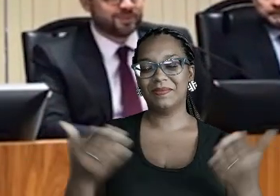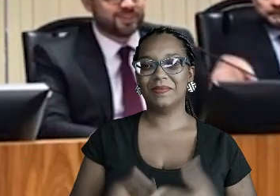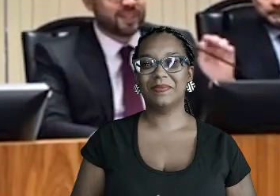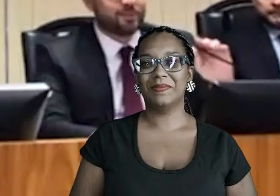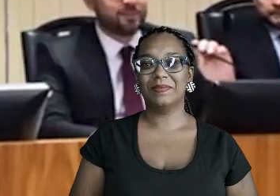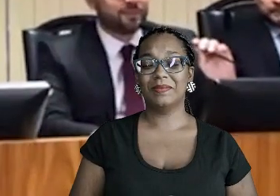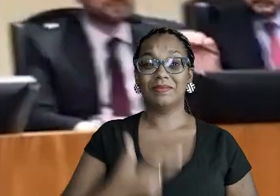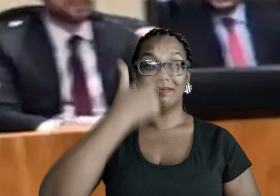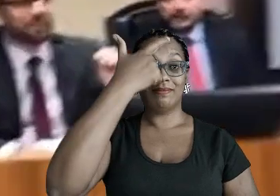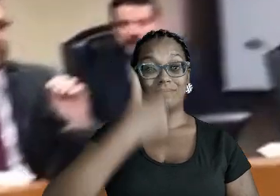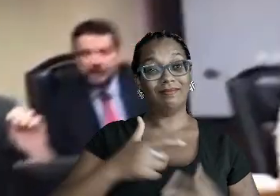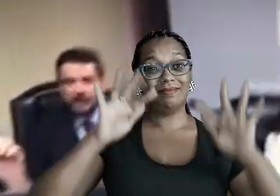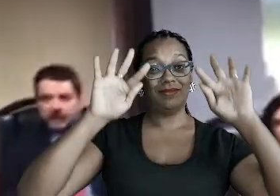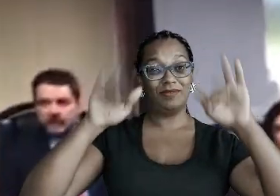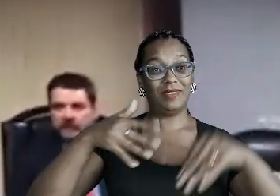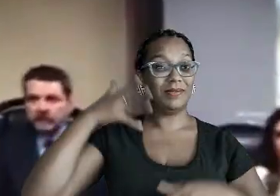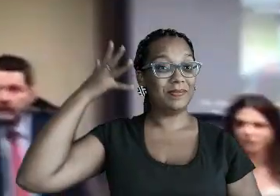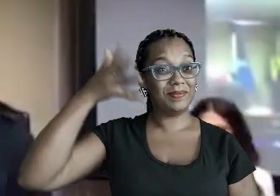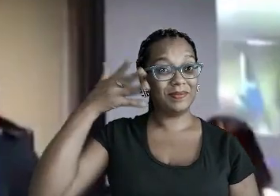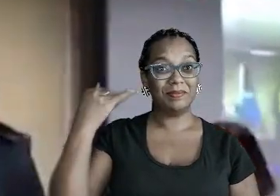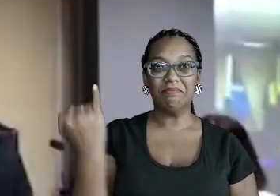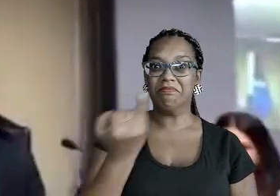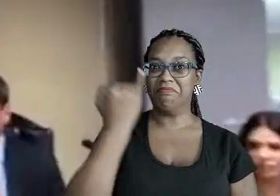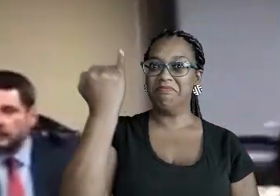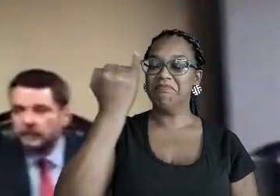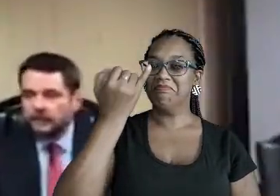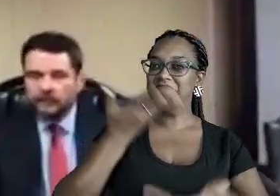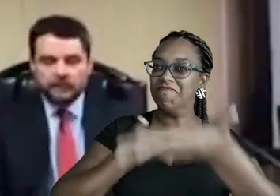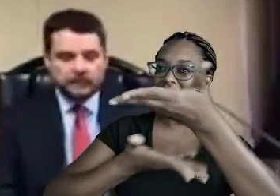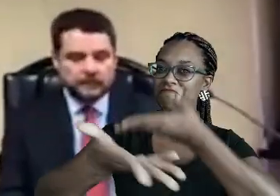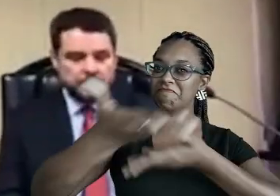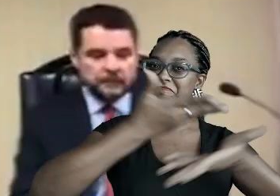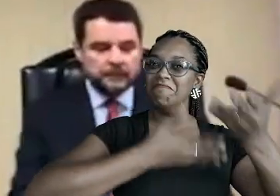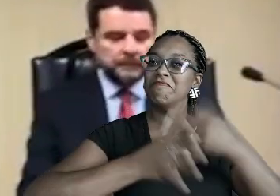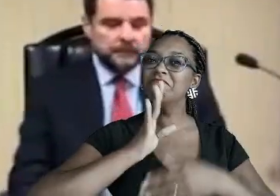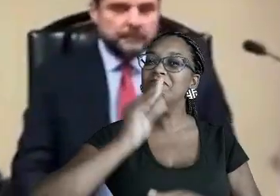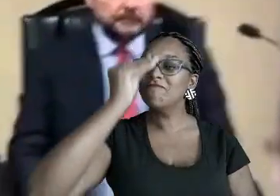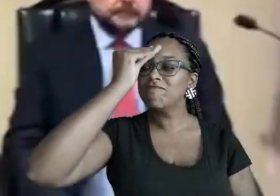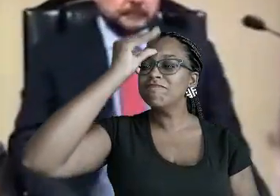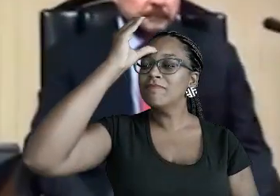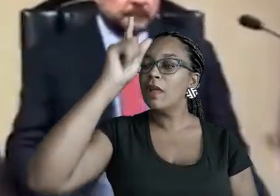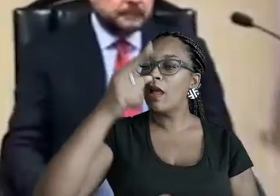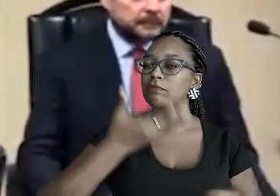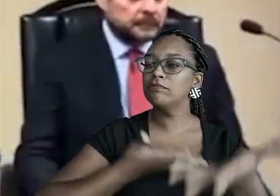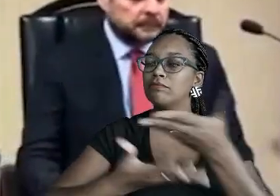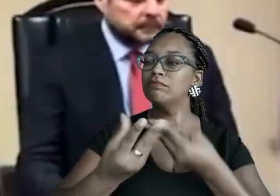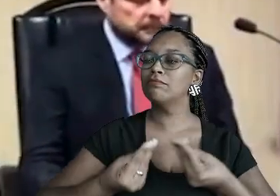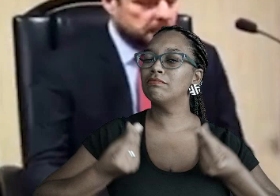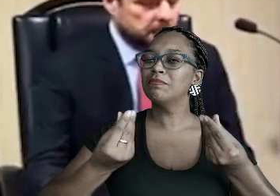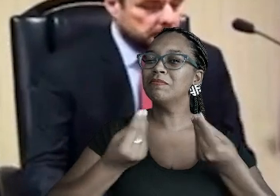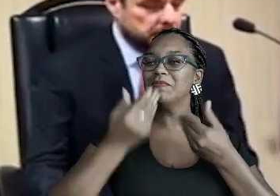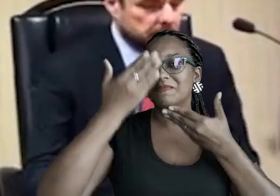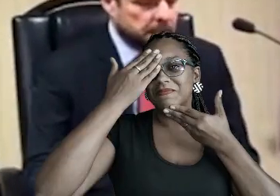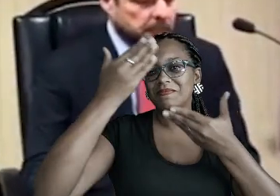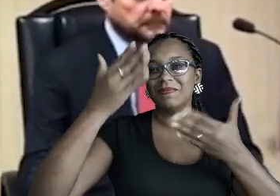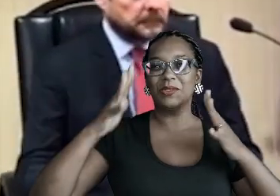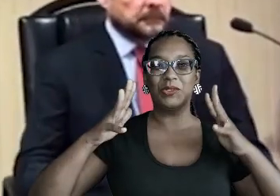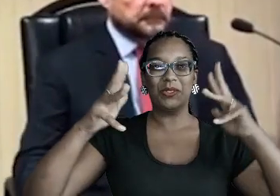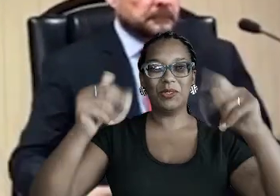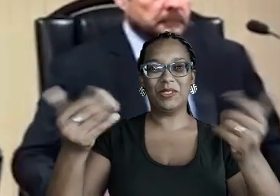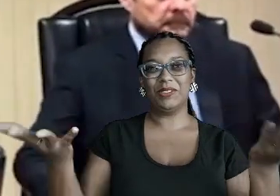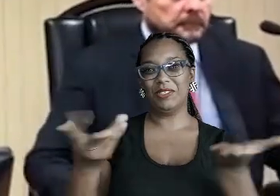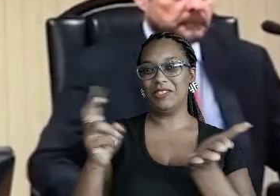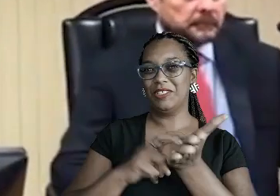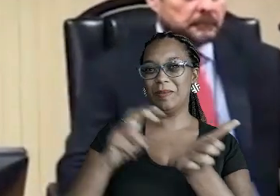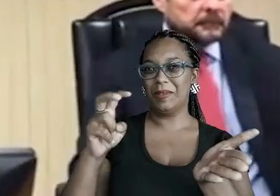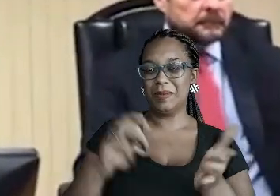se cabe a mim o encerramento mais importante do que dividir o conhecimento é dividir a sensibilidade para agradecer a todos pela manhã